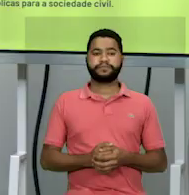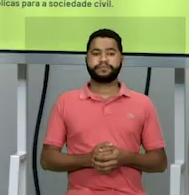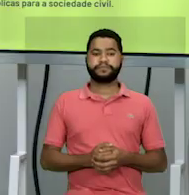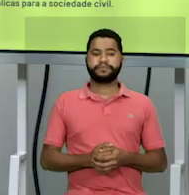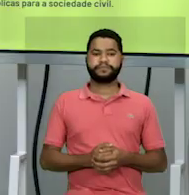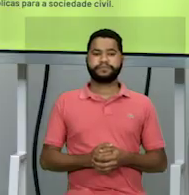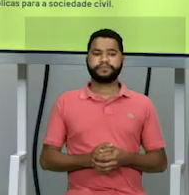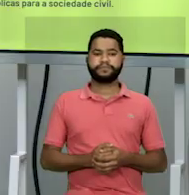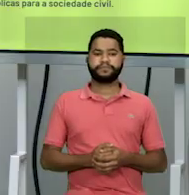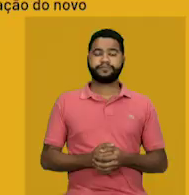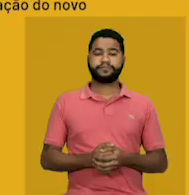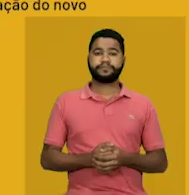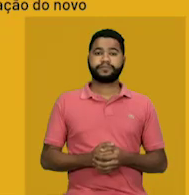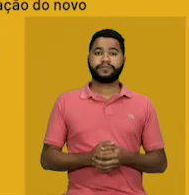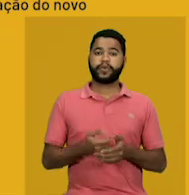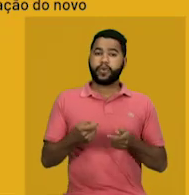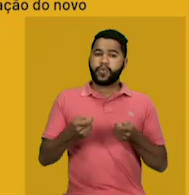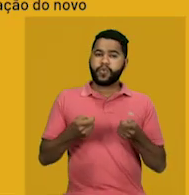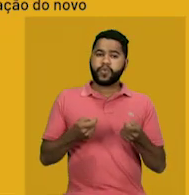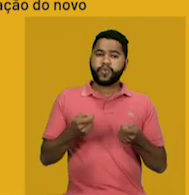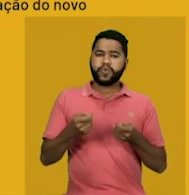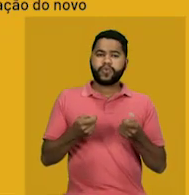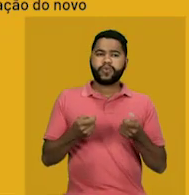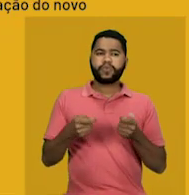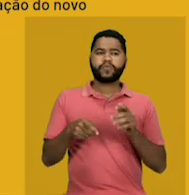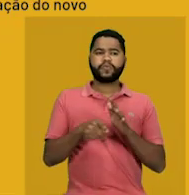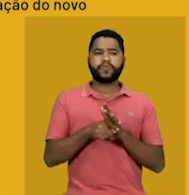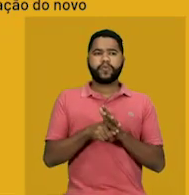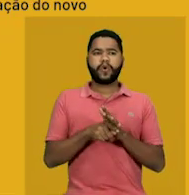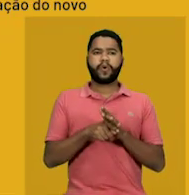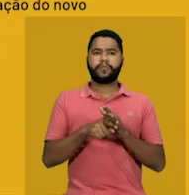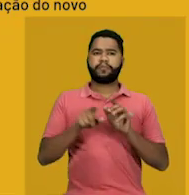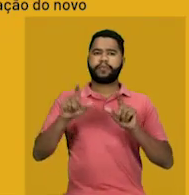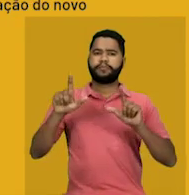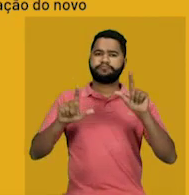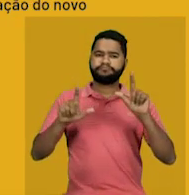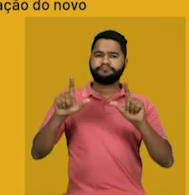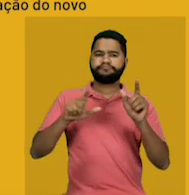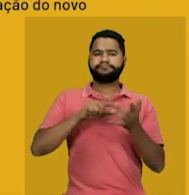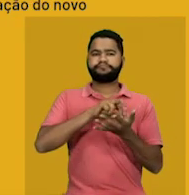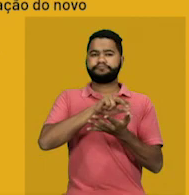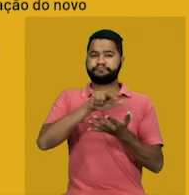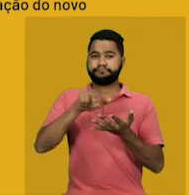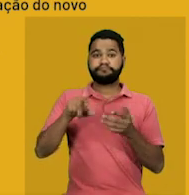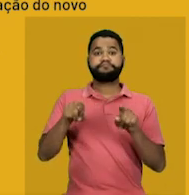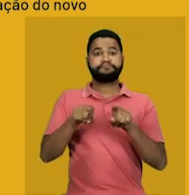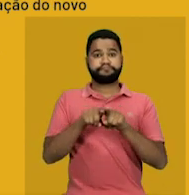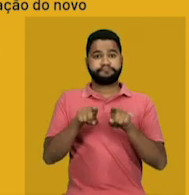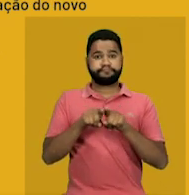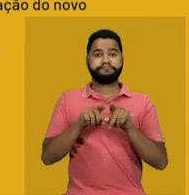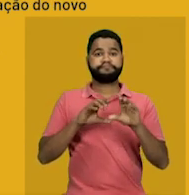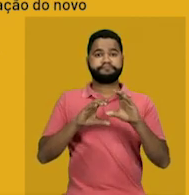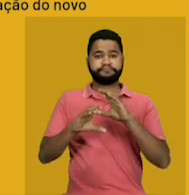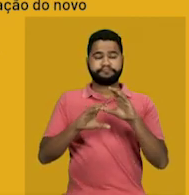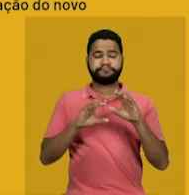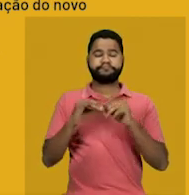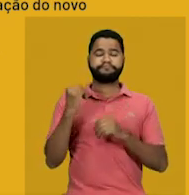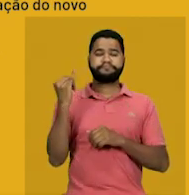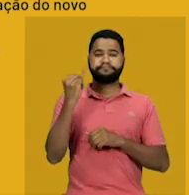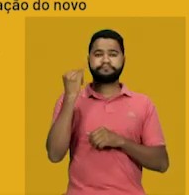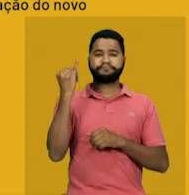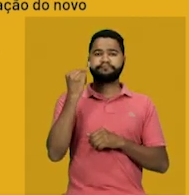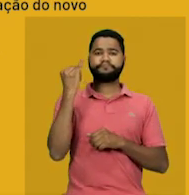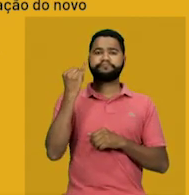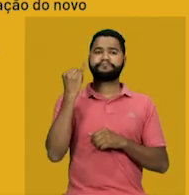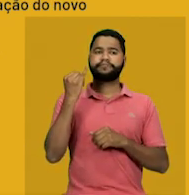contexto. O controle sobre os meios de comunicação foi uma marca do Estado Novo, sendo fundamental